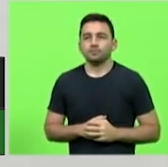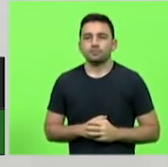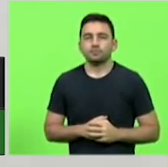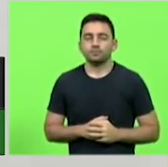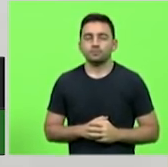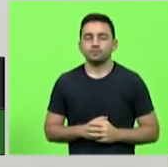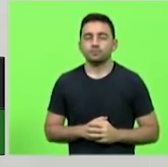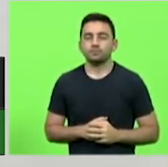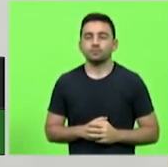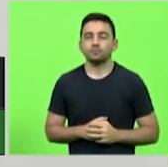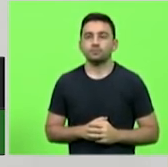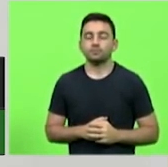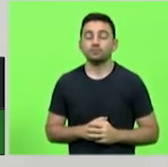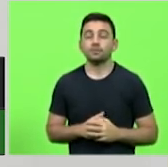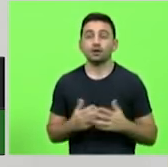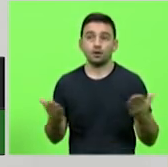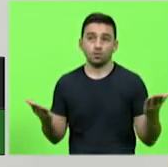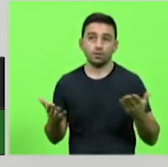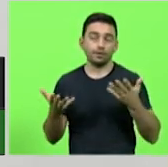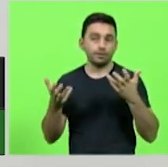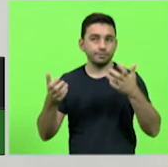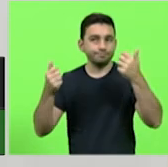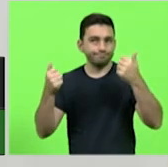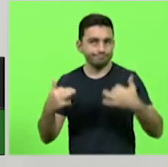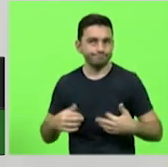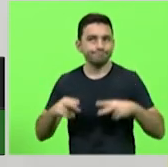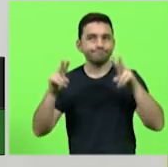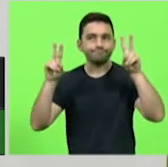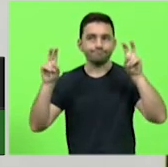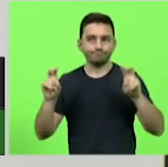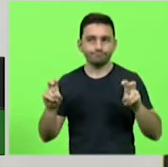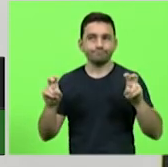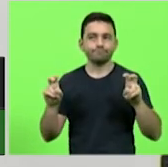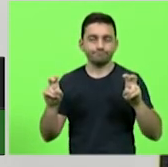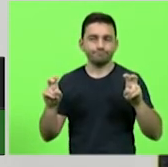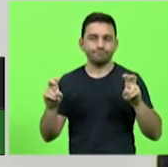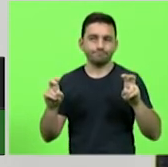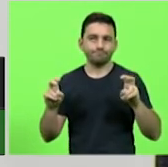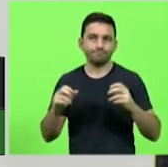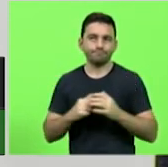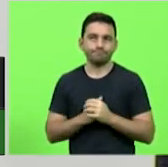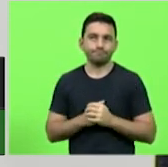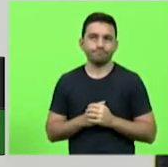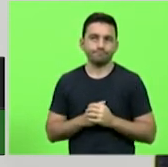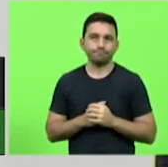uso da palavra hoje para tratar de um assunto que